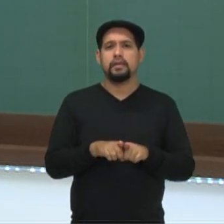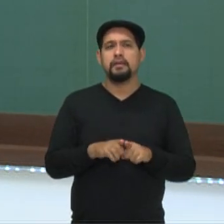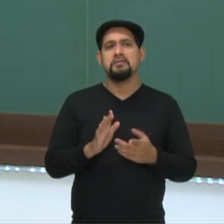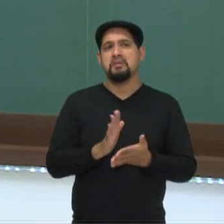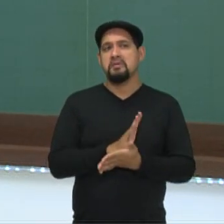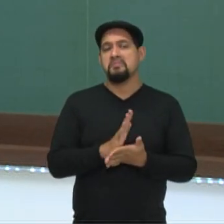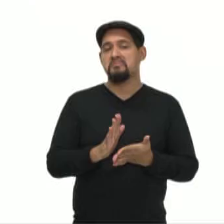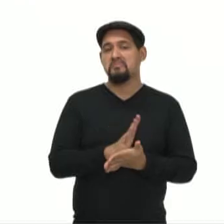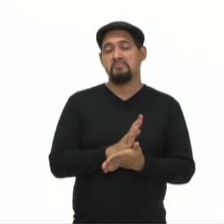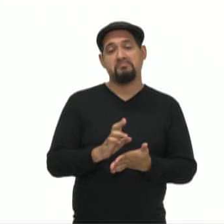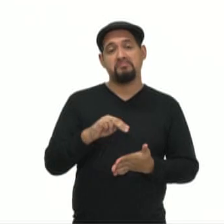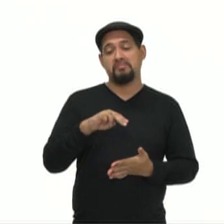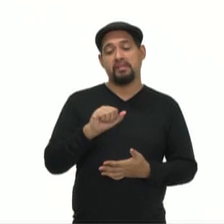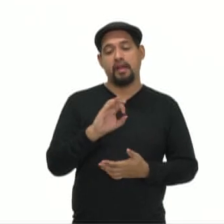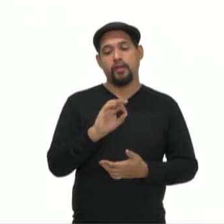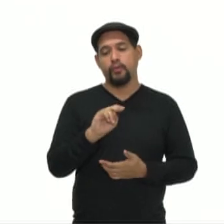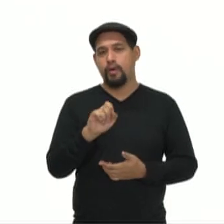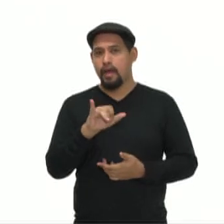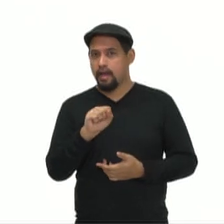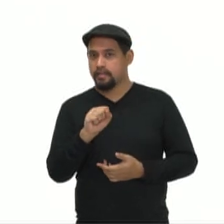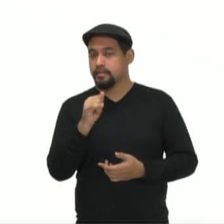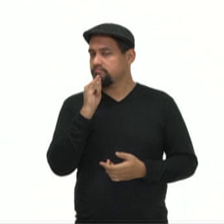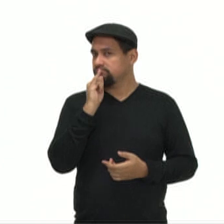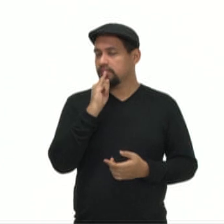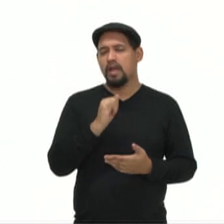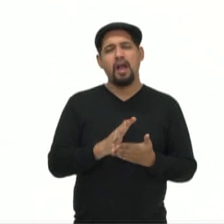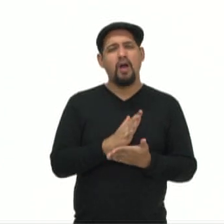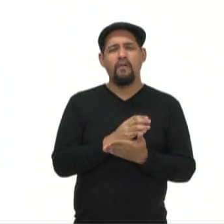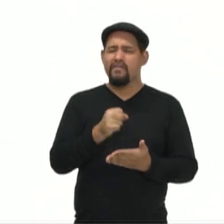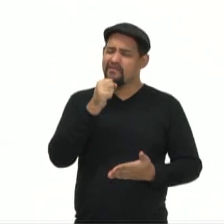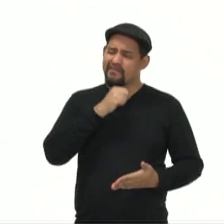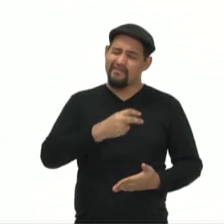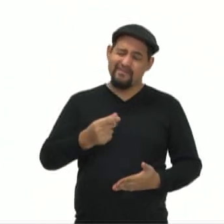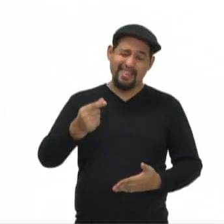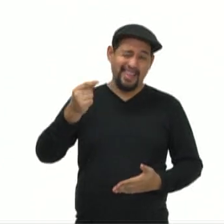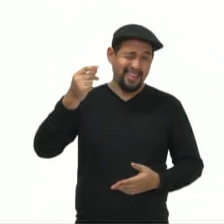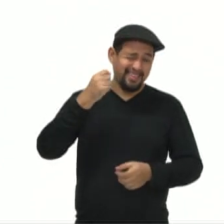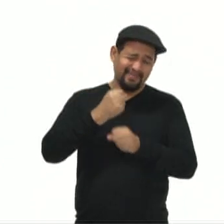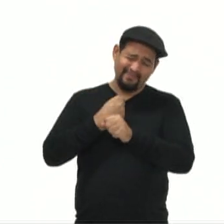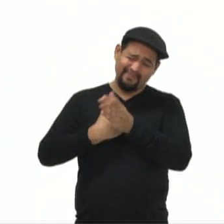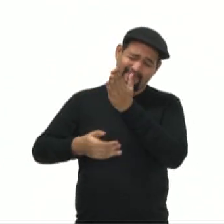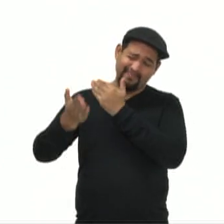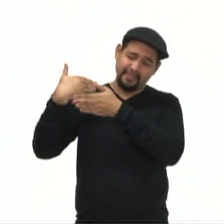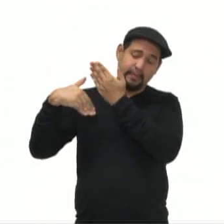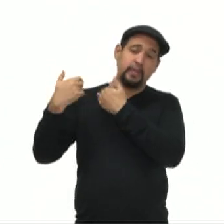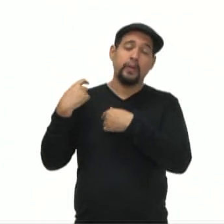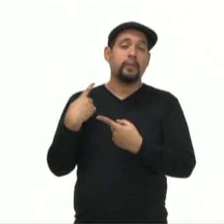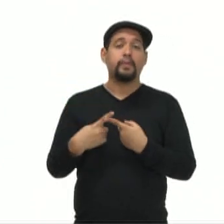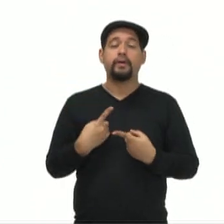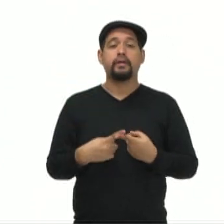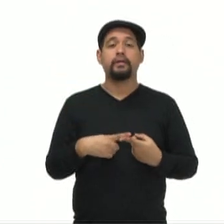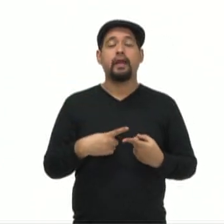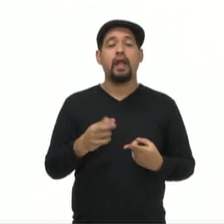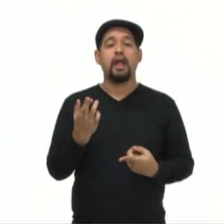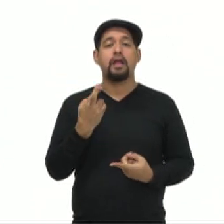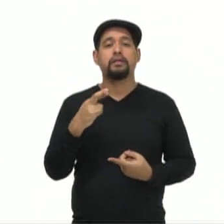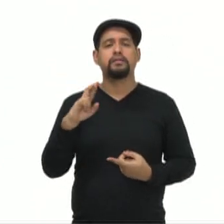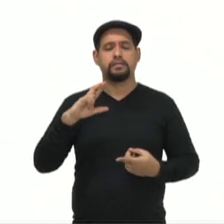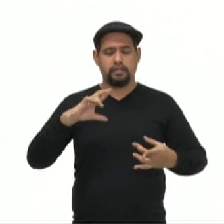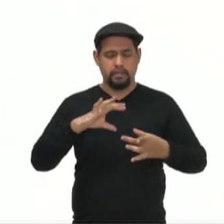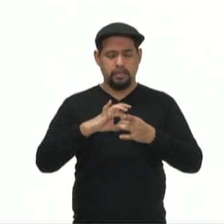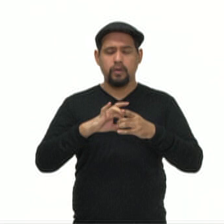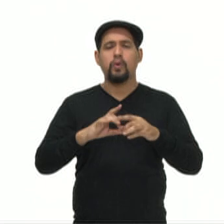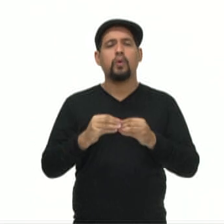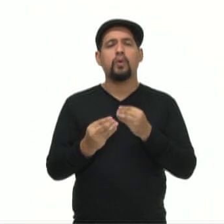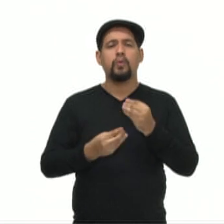são construídos, como eu já disse. Alguns são tão antigos quanto a própria humanidade. Isso porque o fenômeno religioso está ligado à